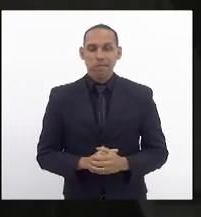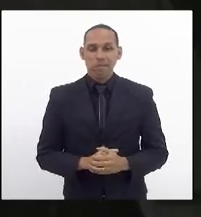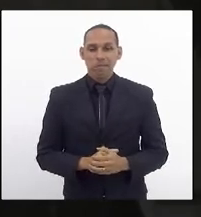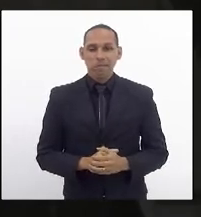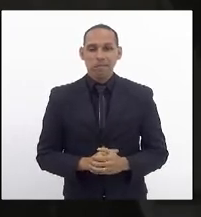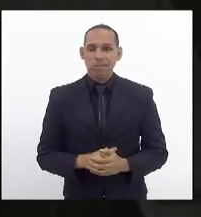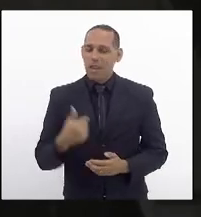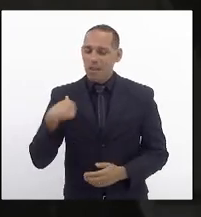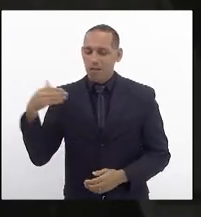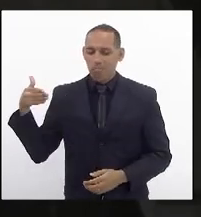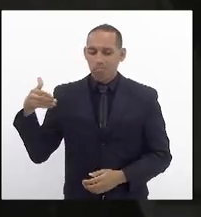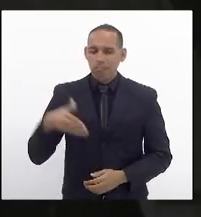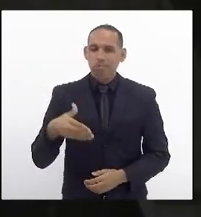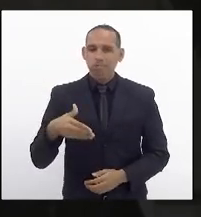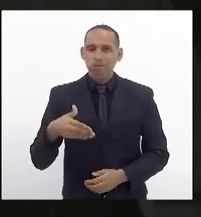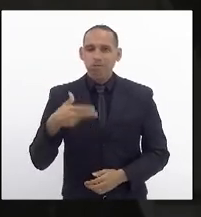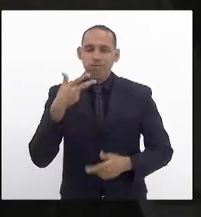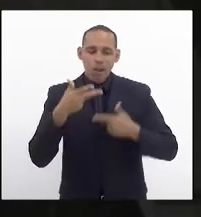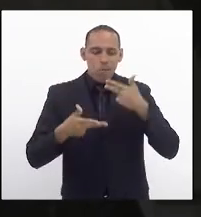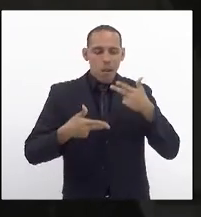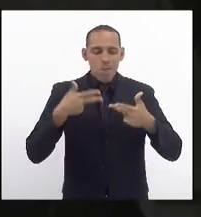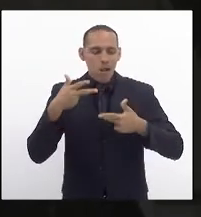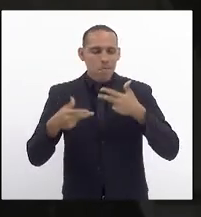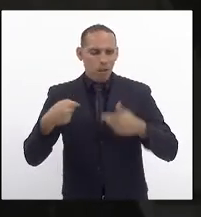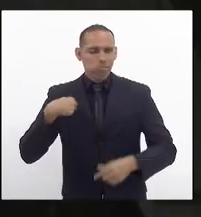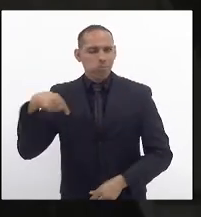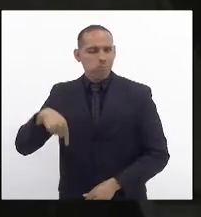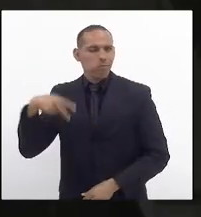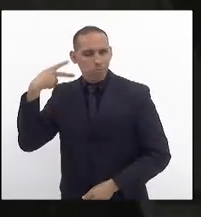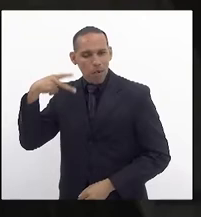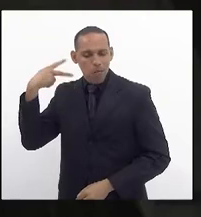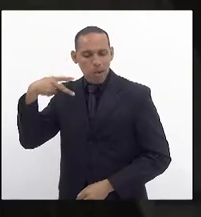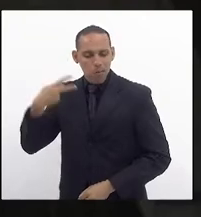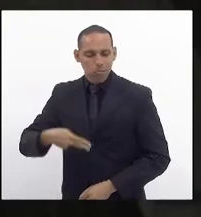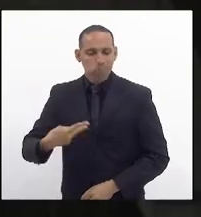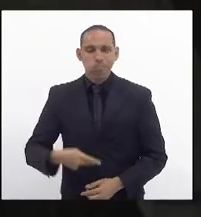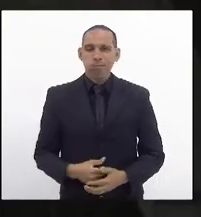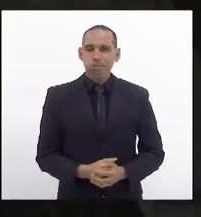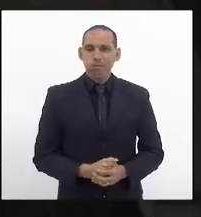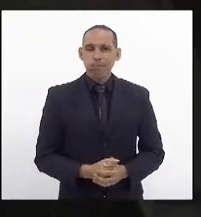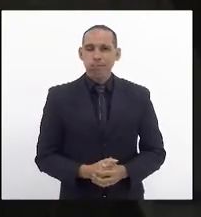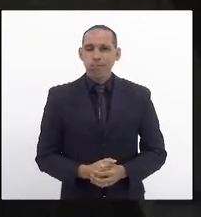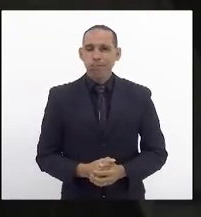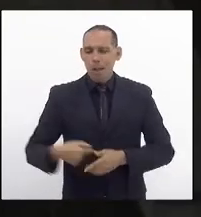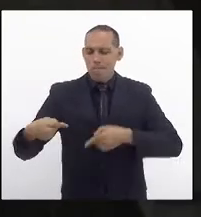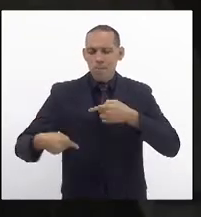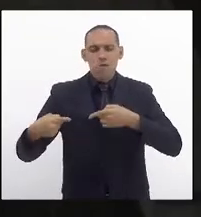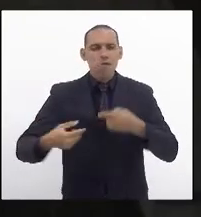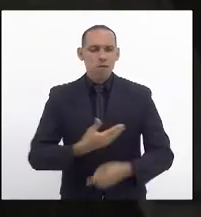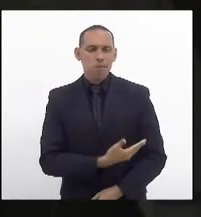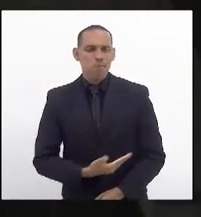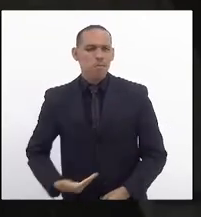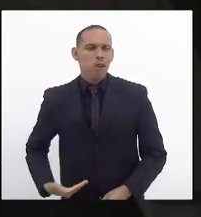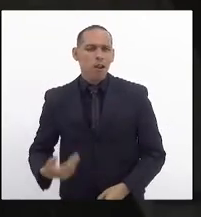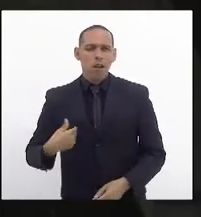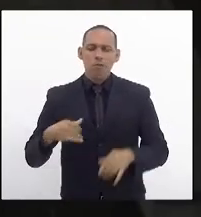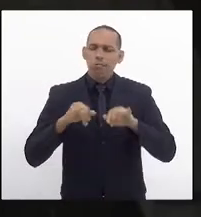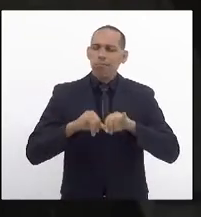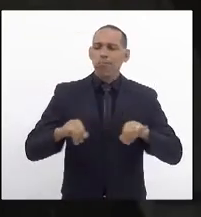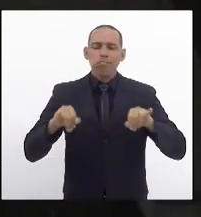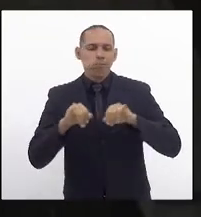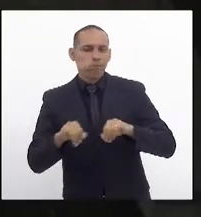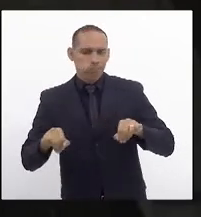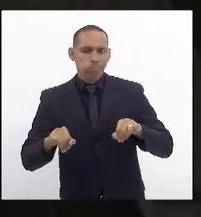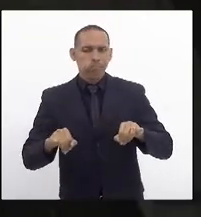e direi aqui da minha atuação no Parlamento a política pública o